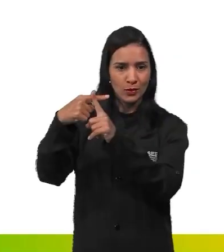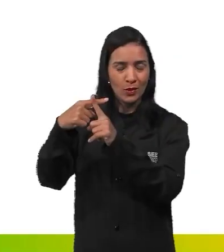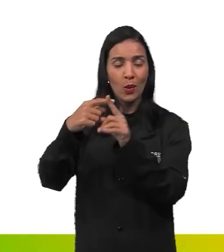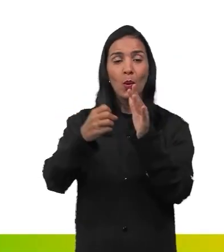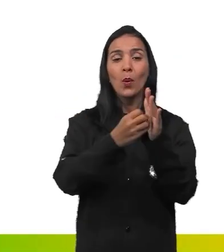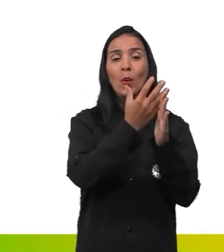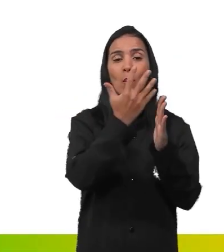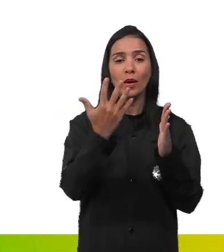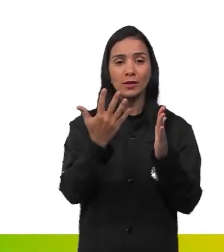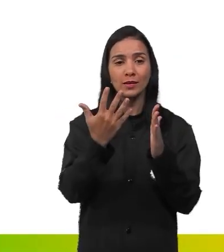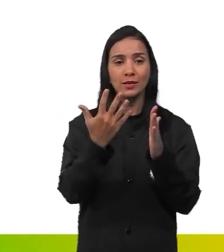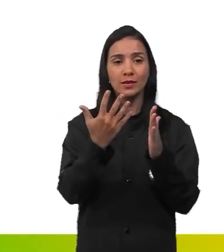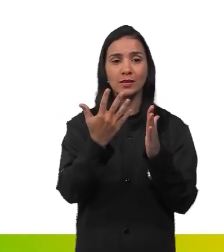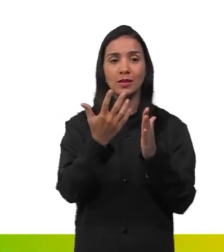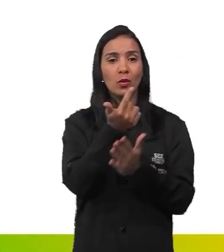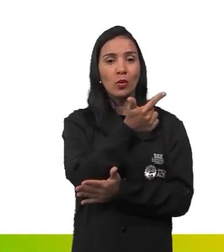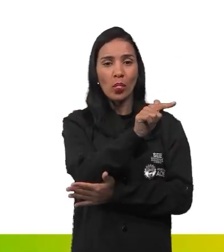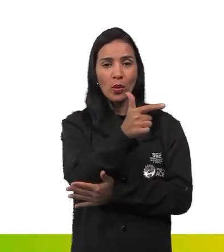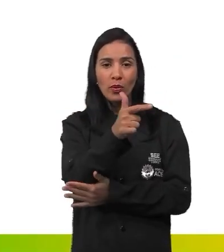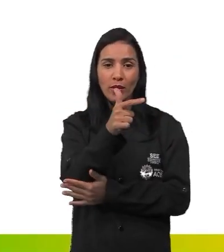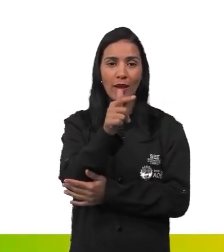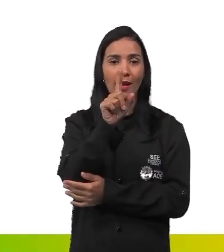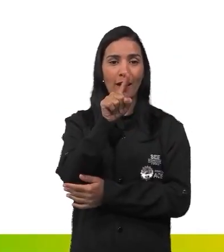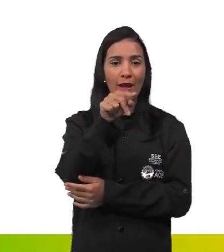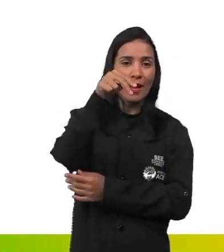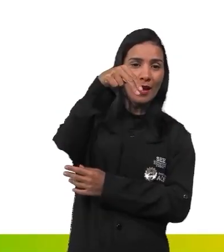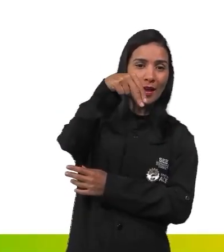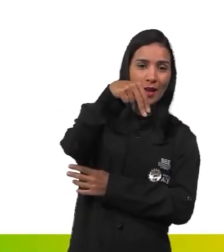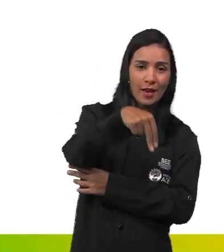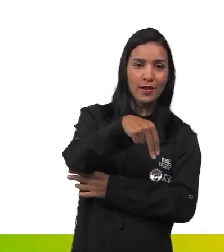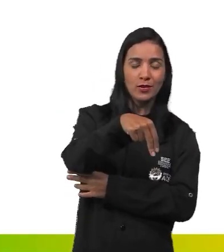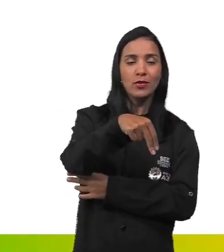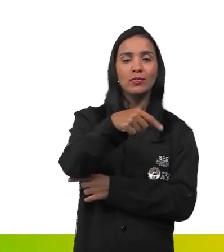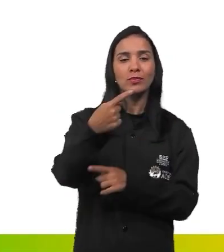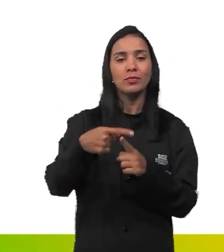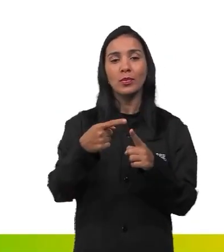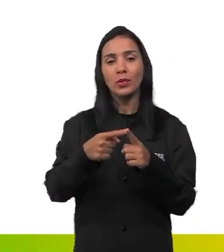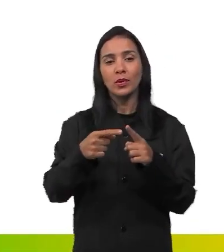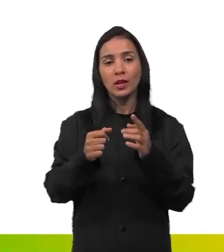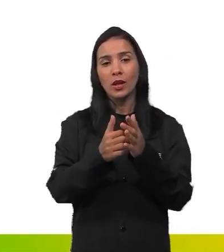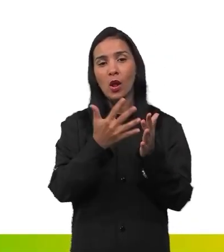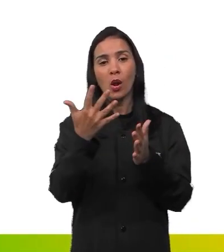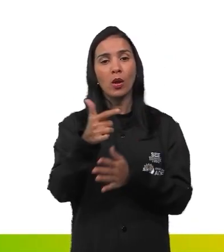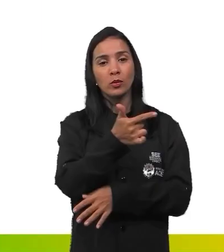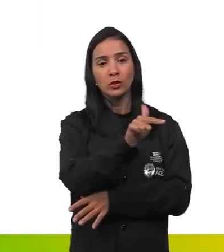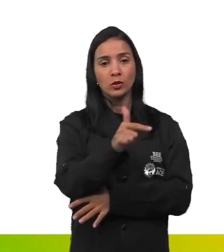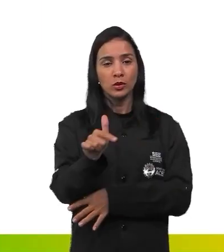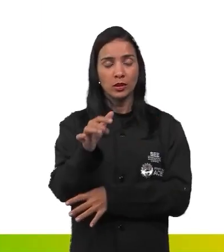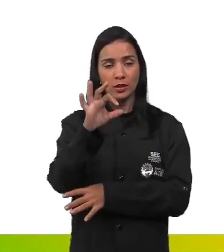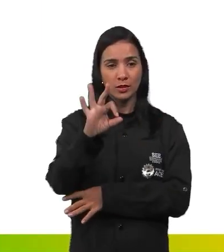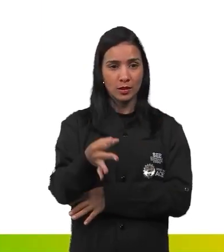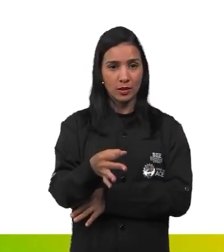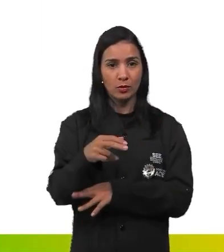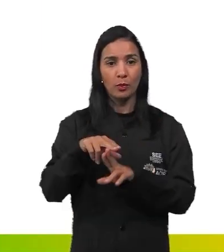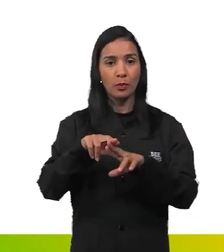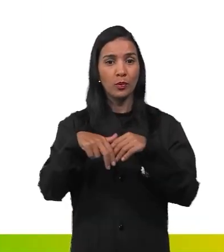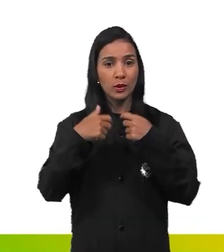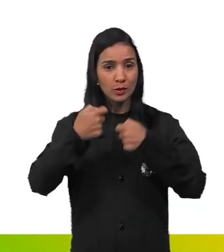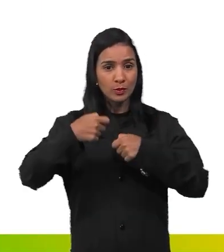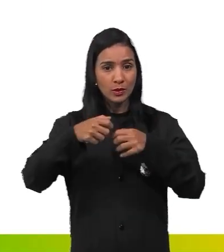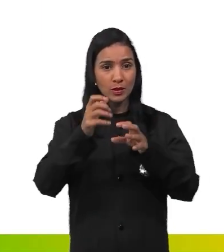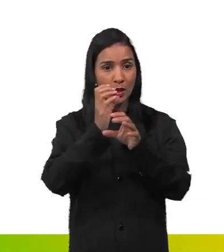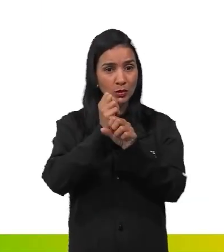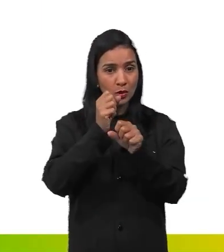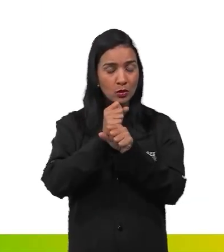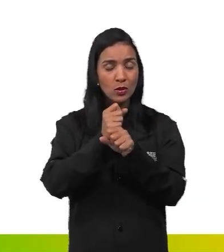Lembra que é só olhar para os índices, 1, 2, 3, assim por diante. Isso vai nos dar, se você fizer a